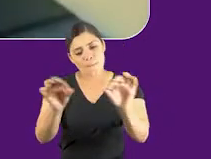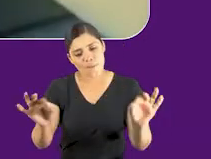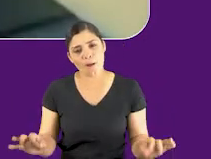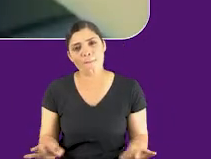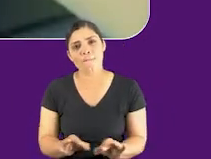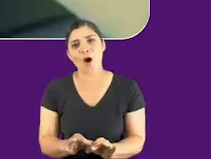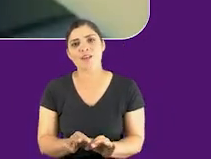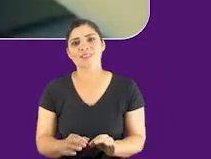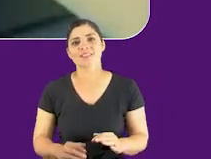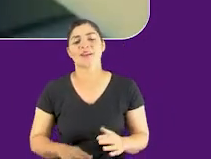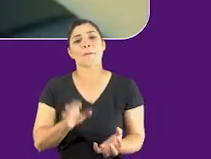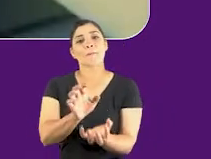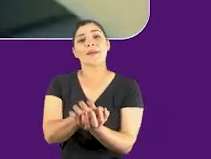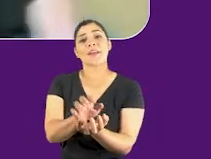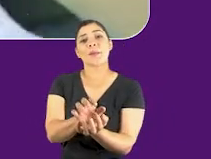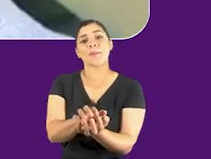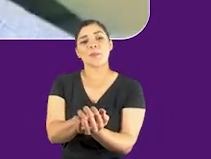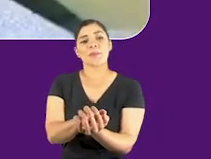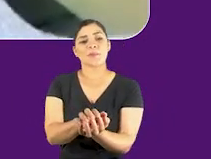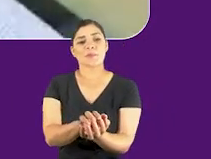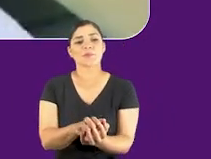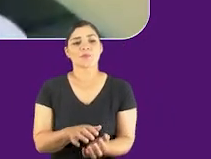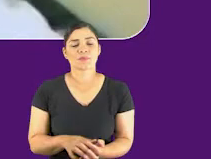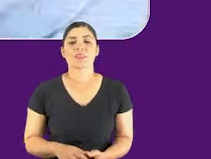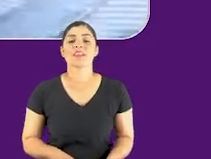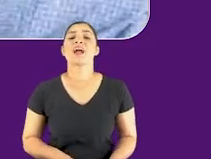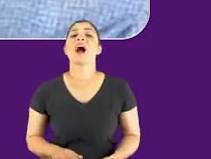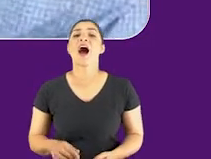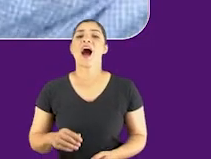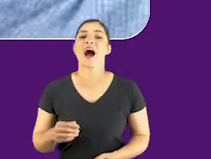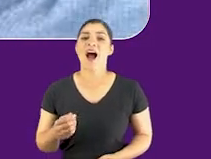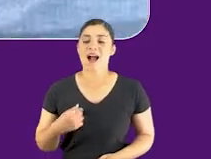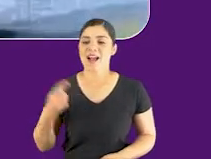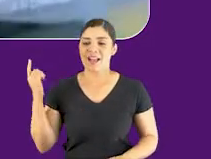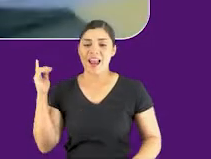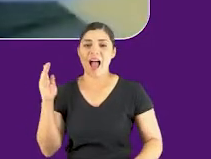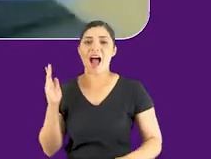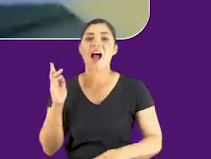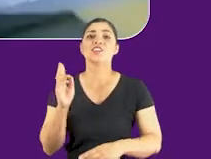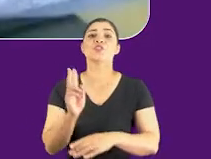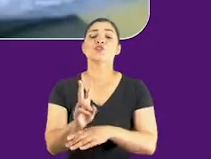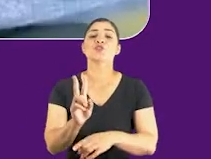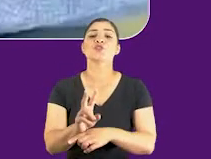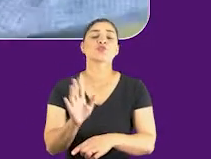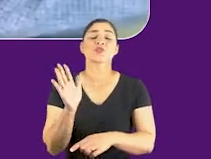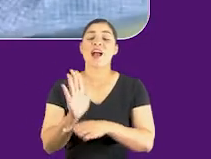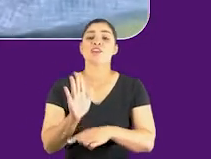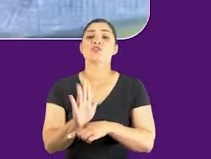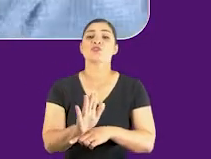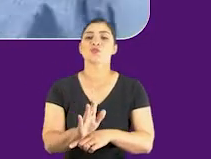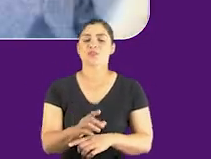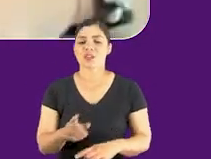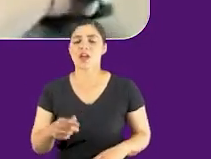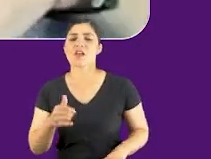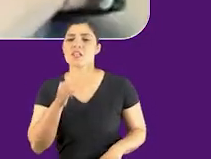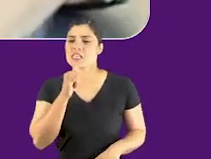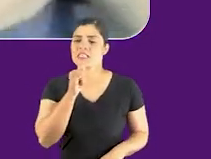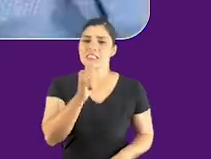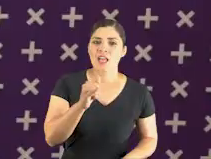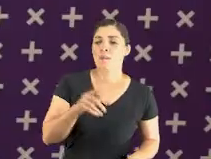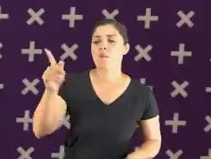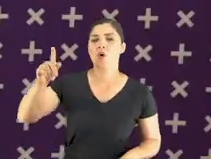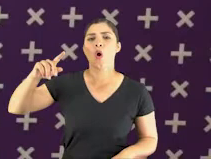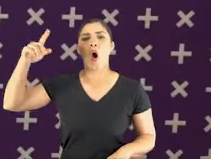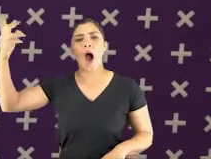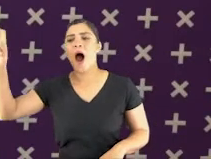digital nos ajuda né porque você faz uma coisa muito mais democrática Você lança e pode ser um carro uma pessoa e no Taiwan como a ideia é uma